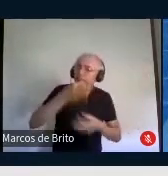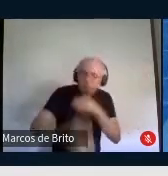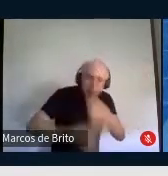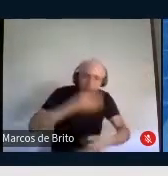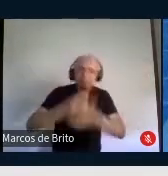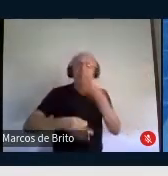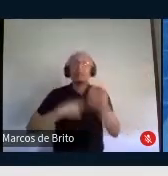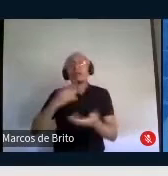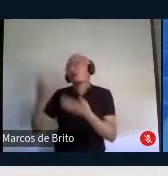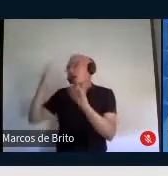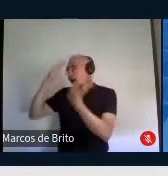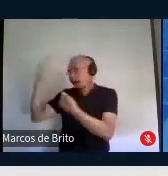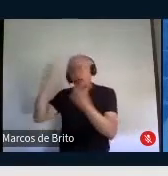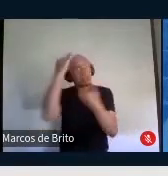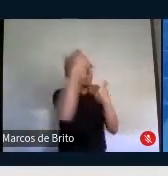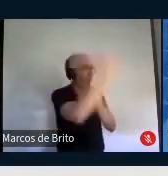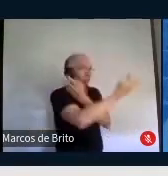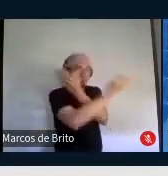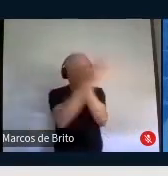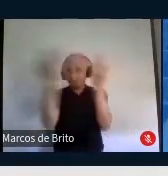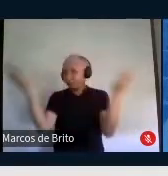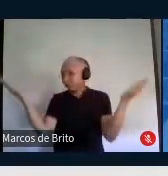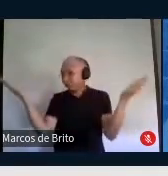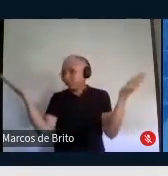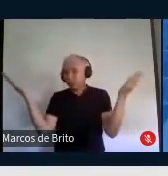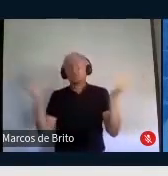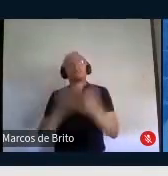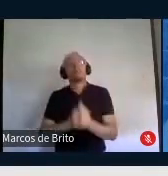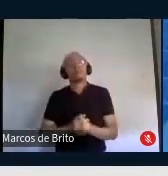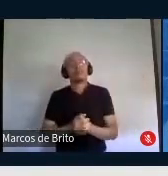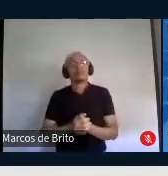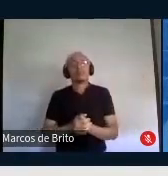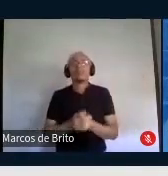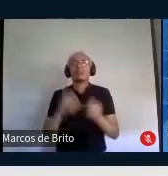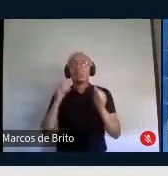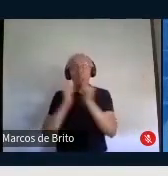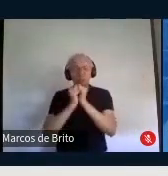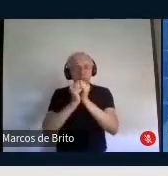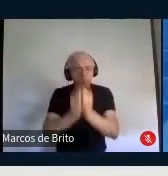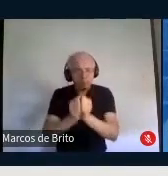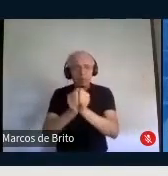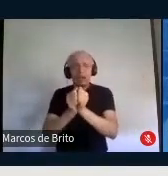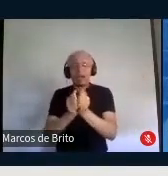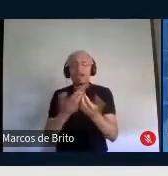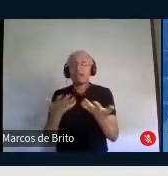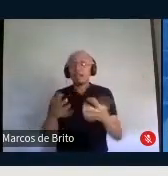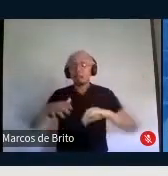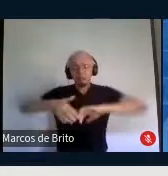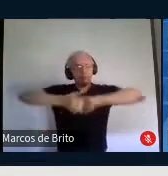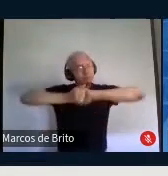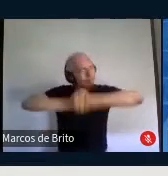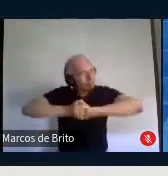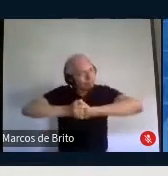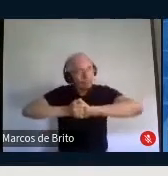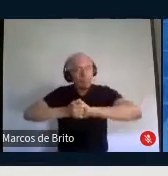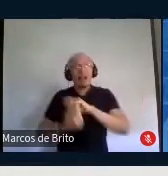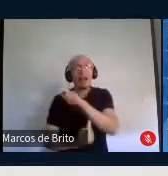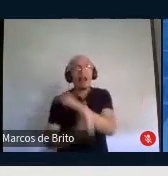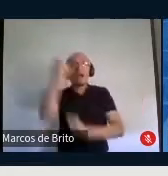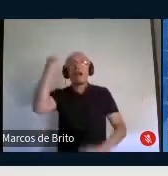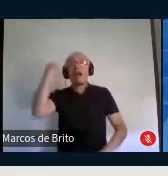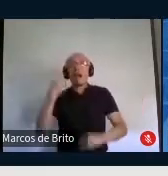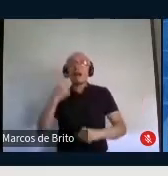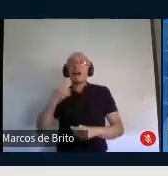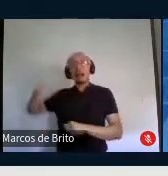nós agradecemos muito cada um dos membros da banca que nos acompanharam, nos deram a mão desde a qualificação até